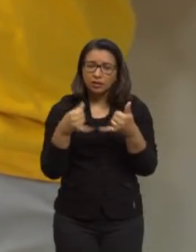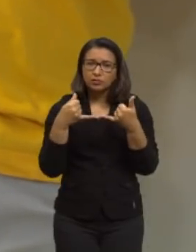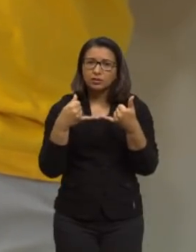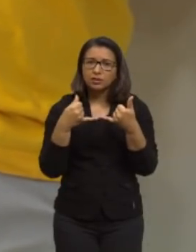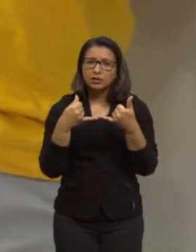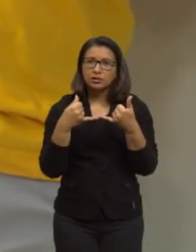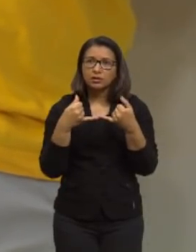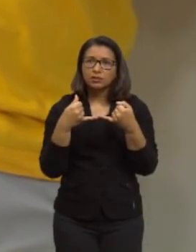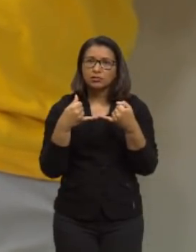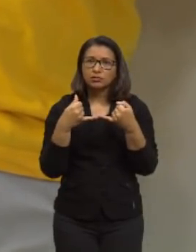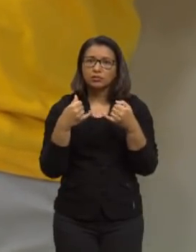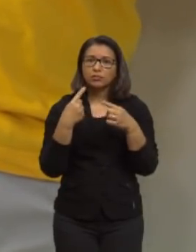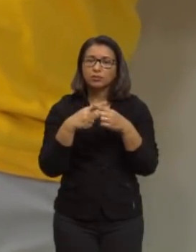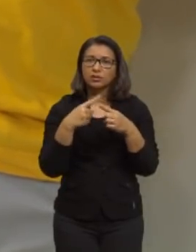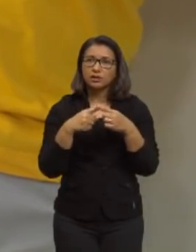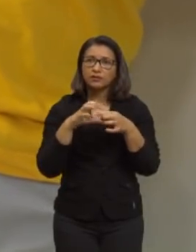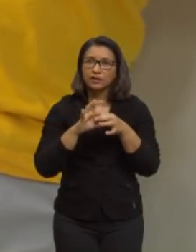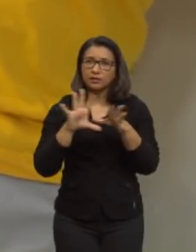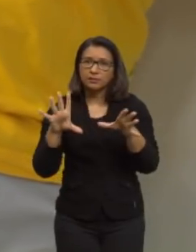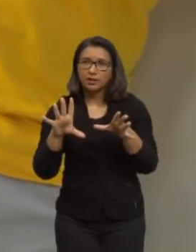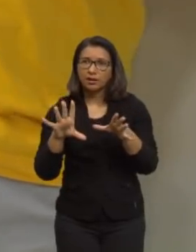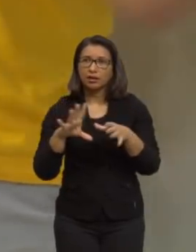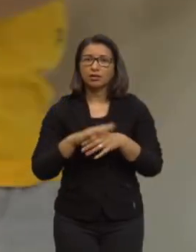mais um ano